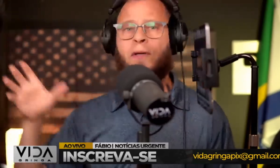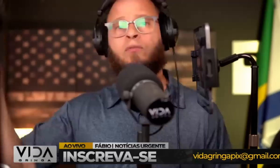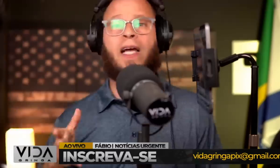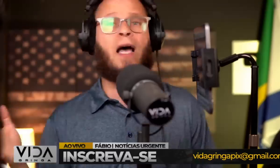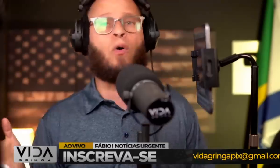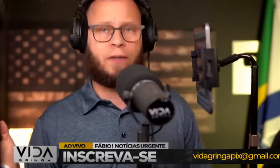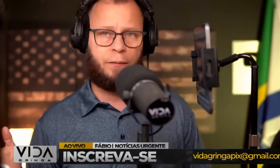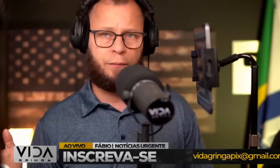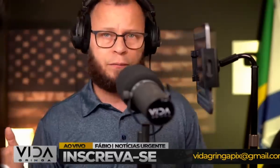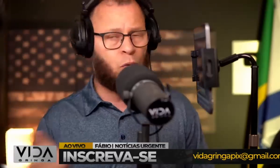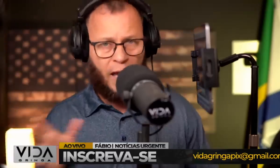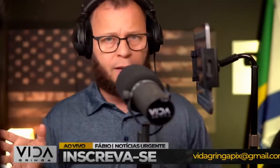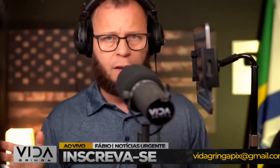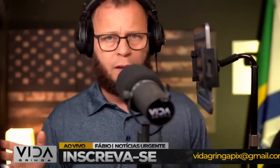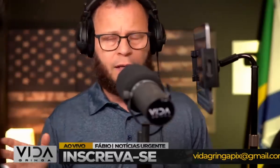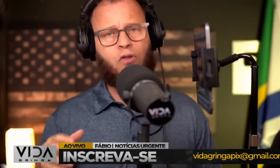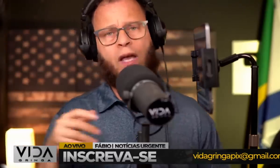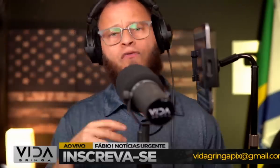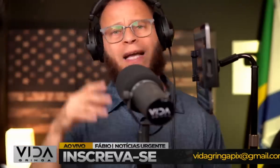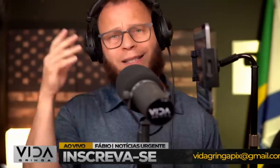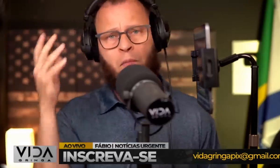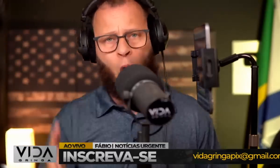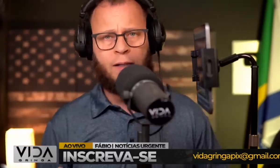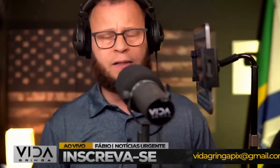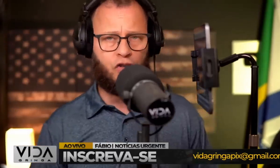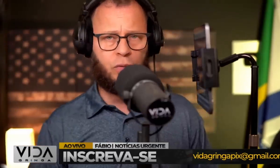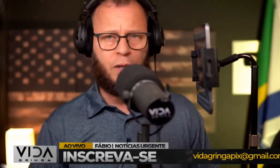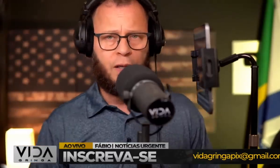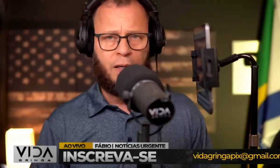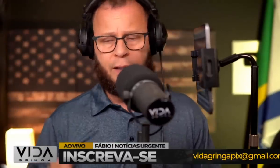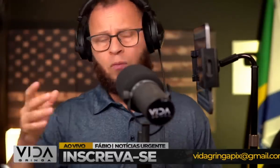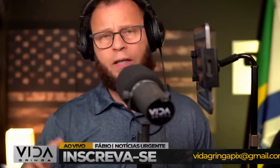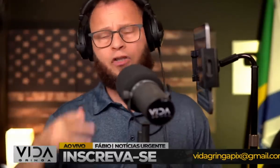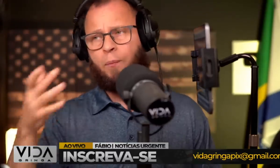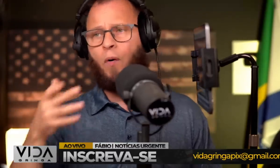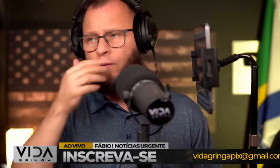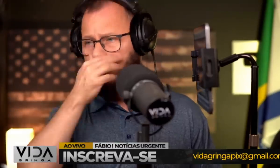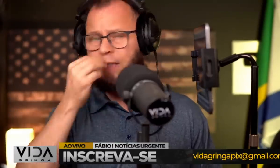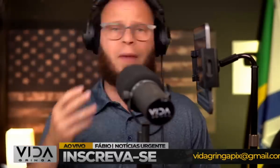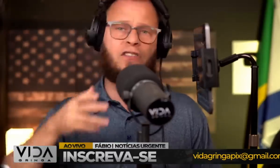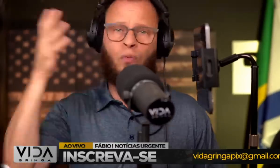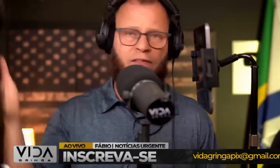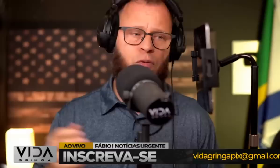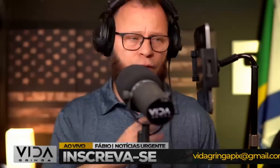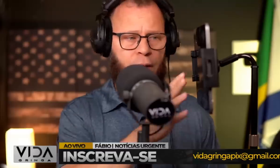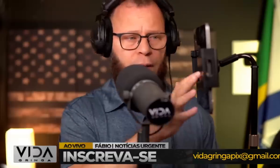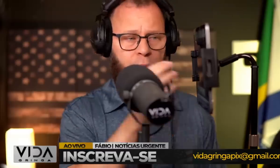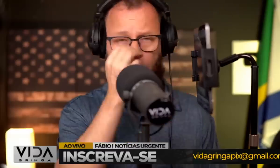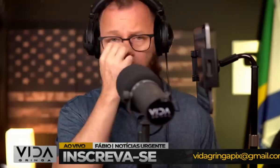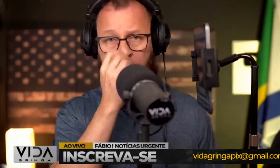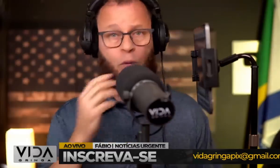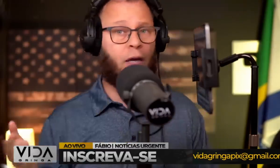de um e não ter da outra não tem então isso é conversa mole decidindo que não quis que o povo visse as imagens nunca vamos ver